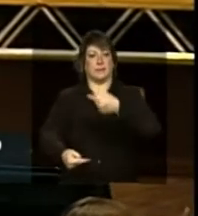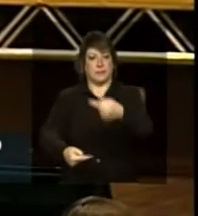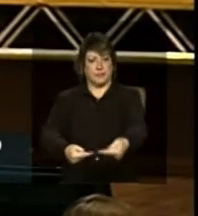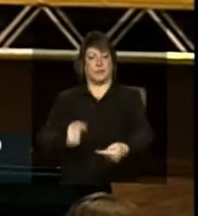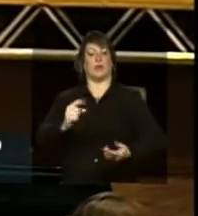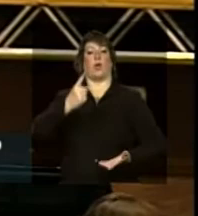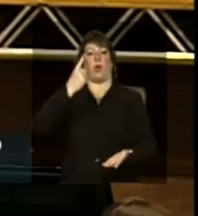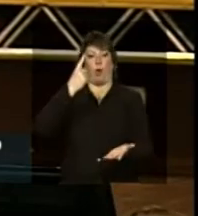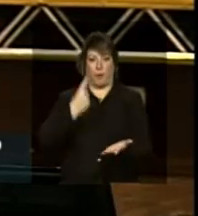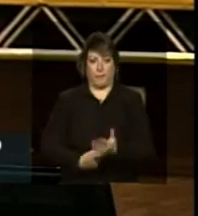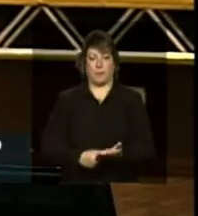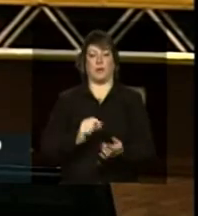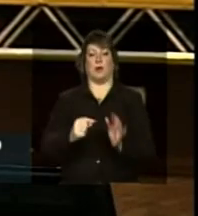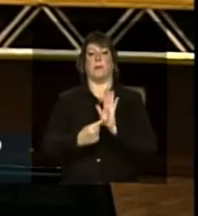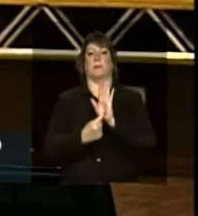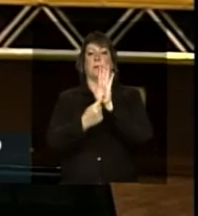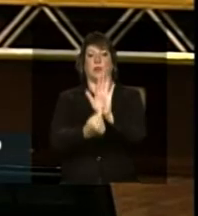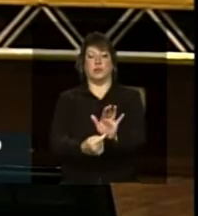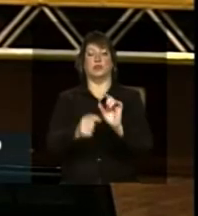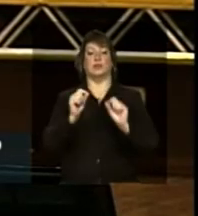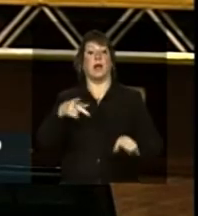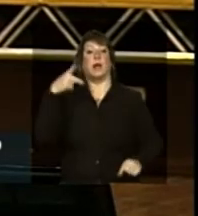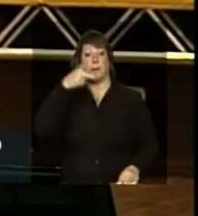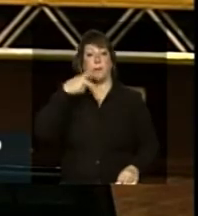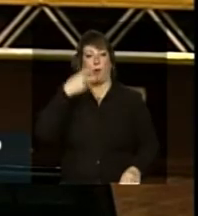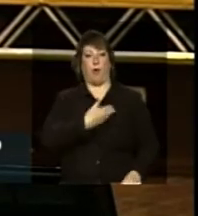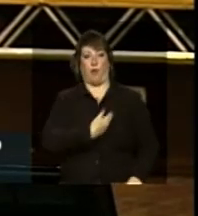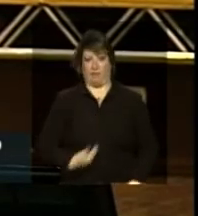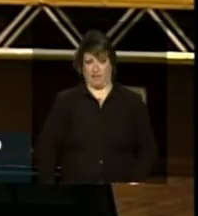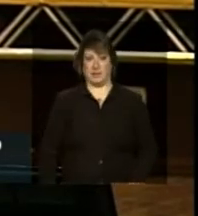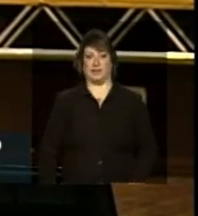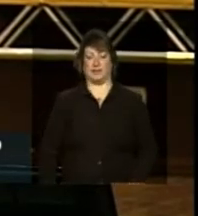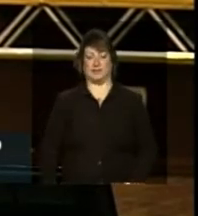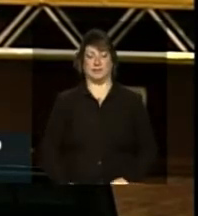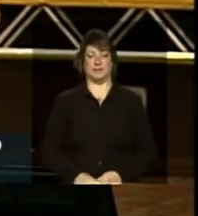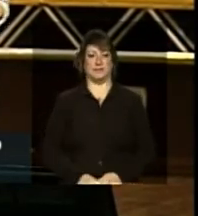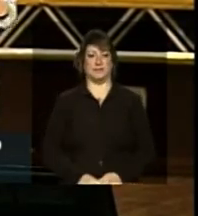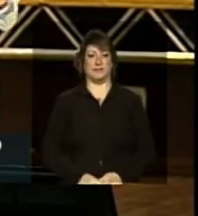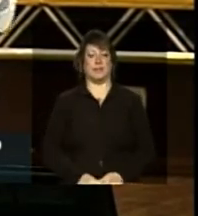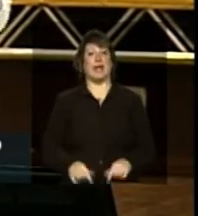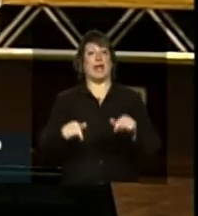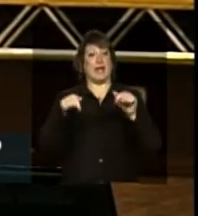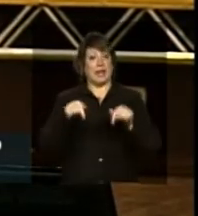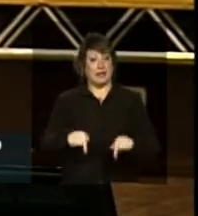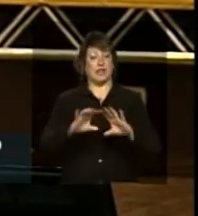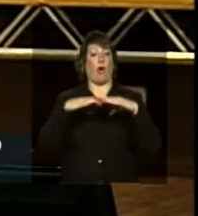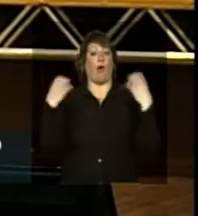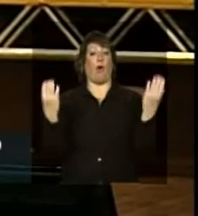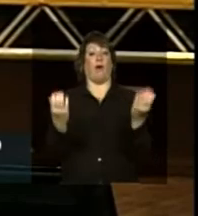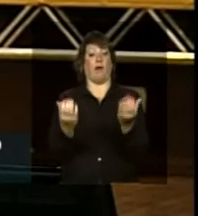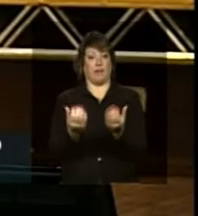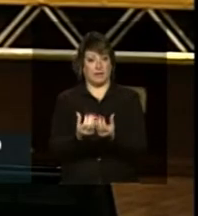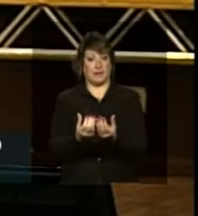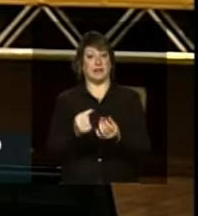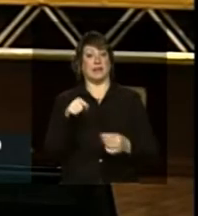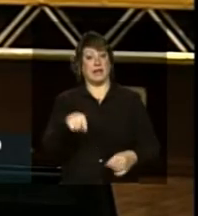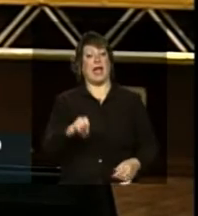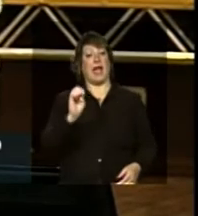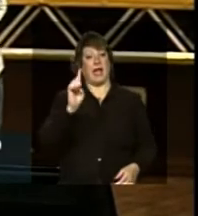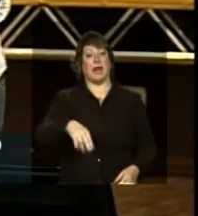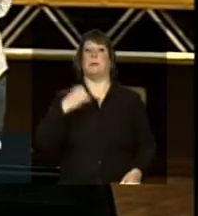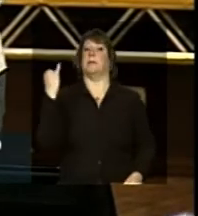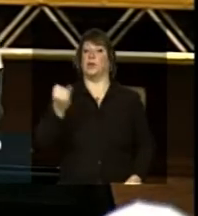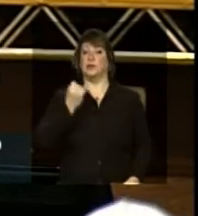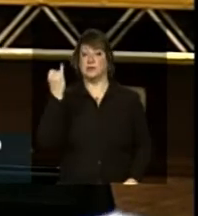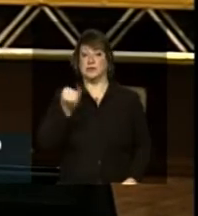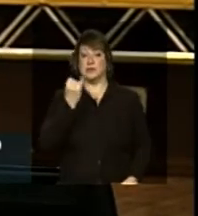intergeracional, compromisso expresso nas políticas de governo. Esta conferência, ela é